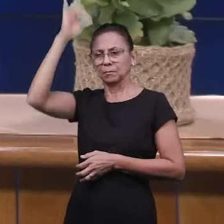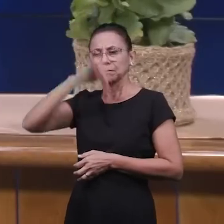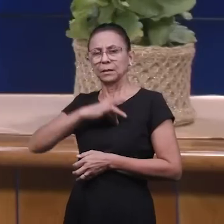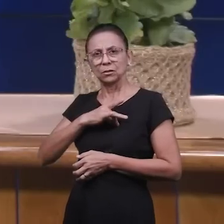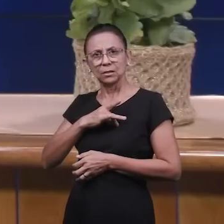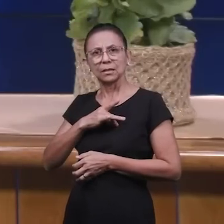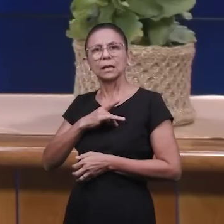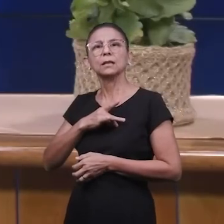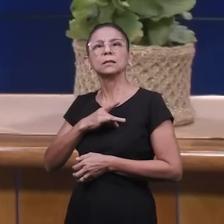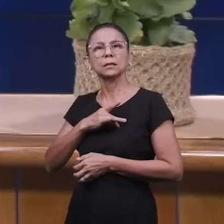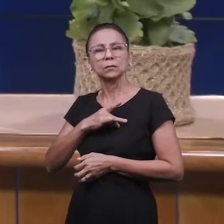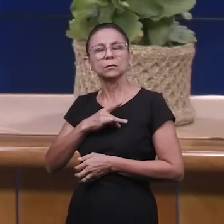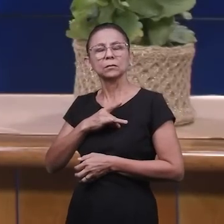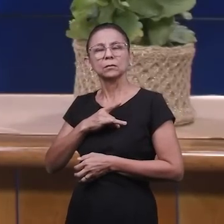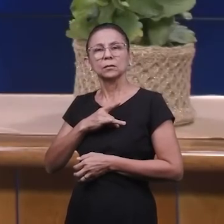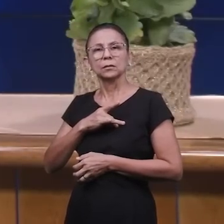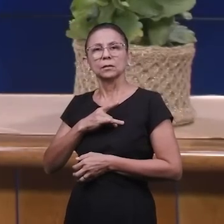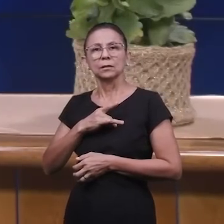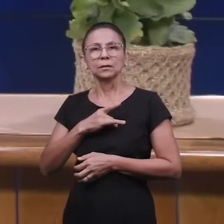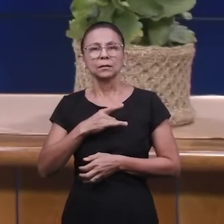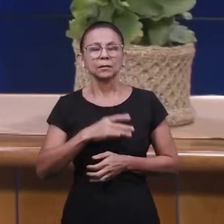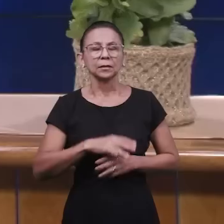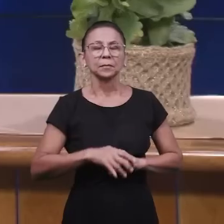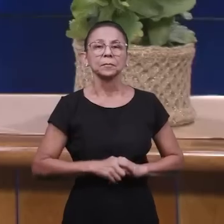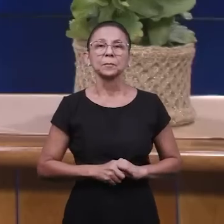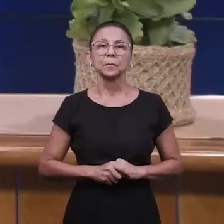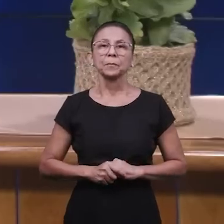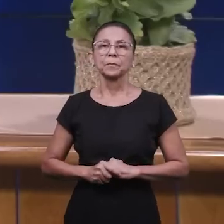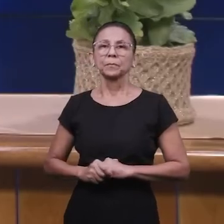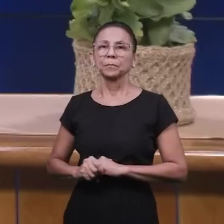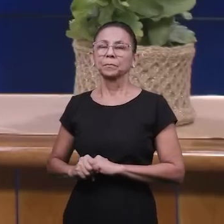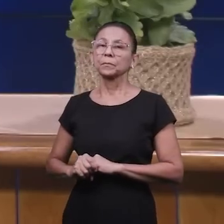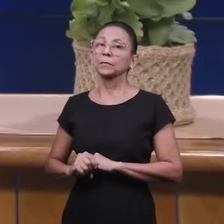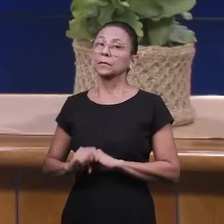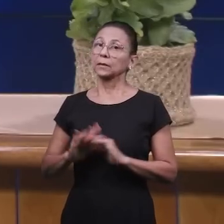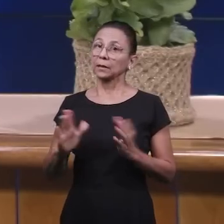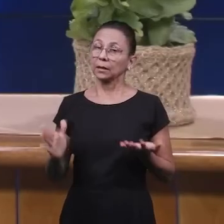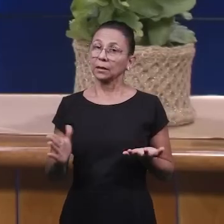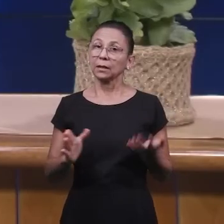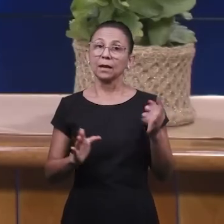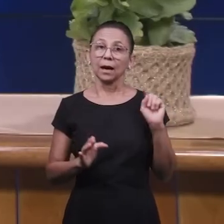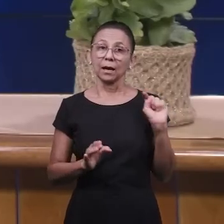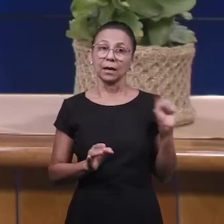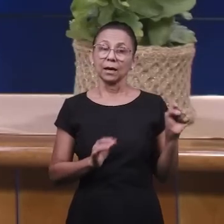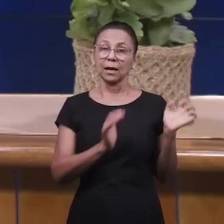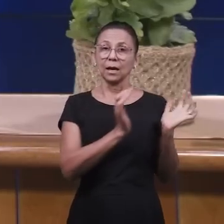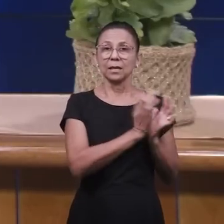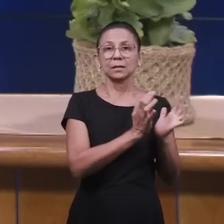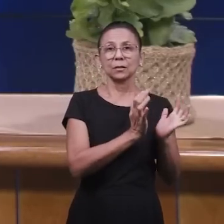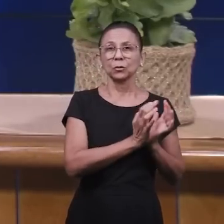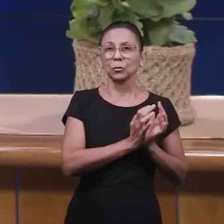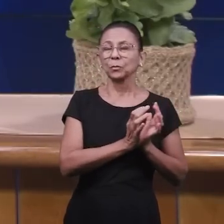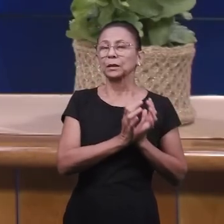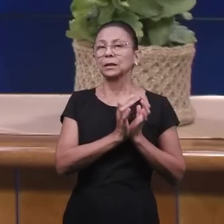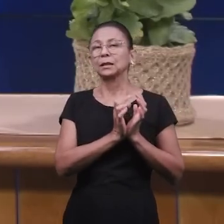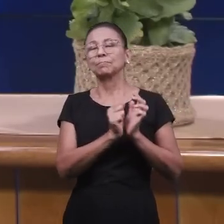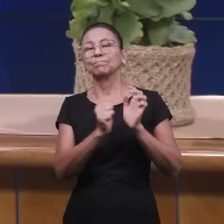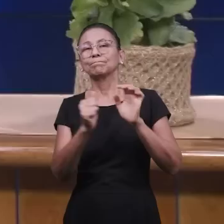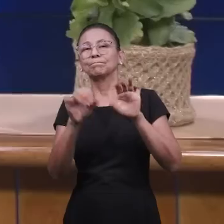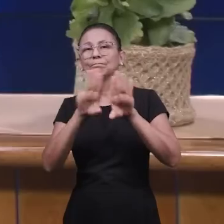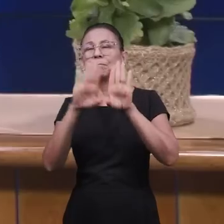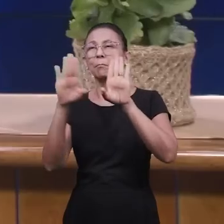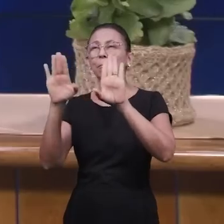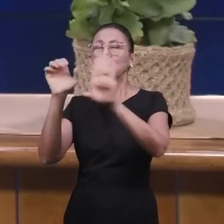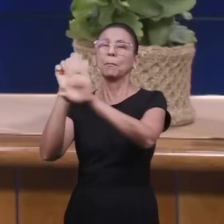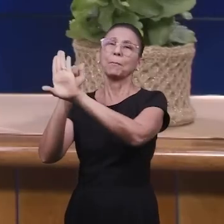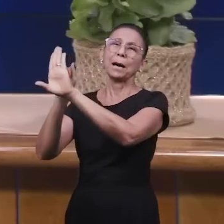aparência, mas ele conhece um homem, aquilo que está no coração, o desejo ardente de servir o Senhor. Então a parábola, ela fala a respeito